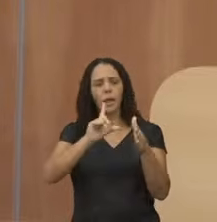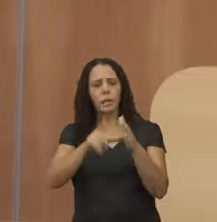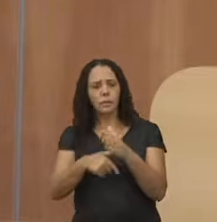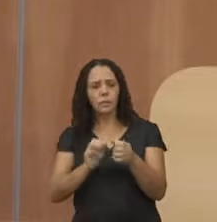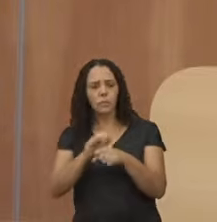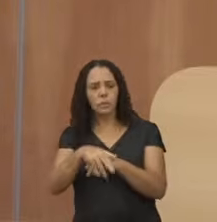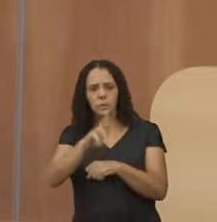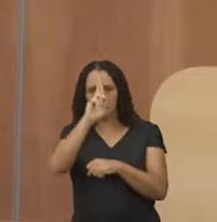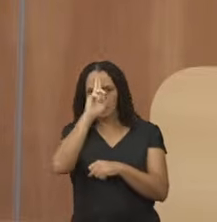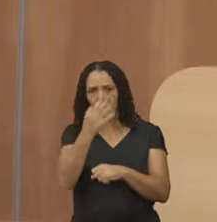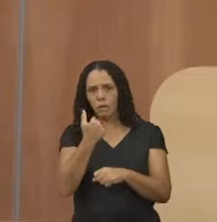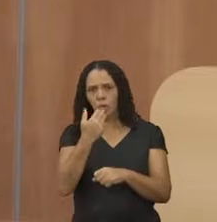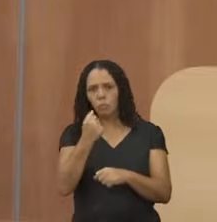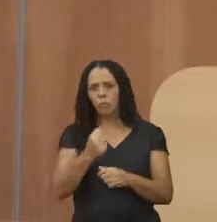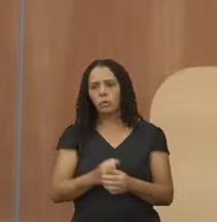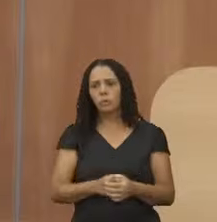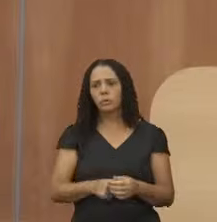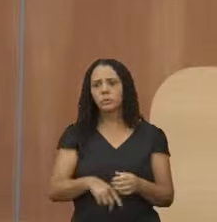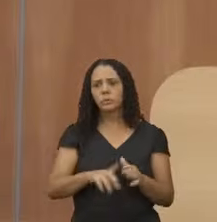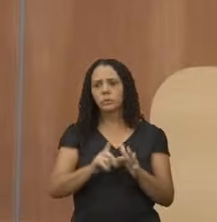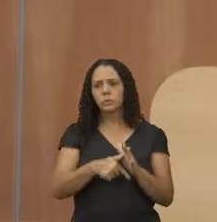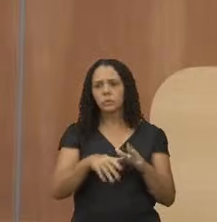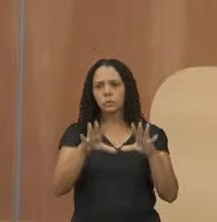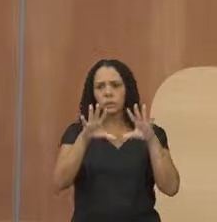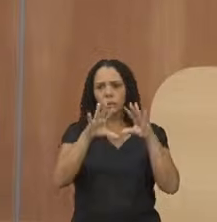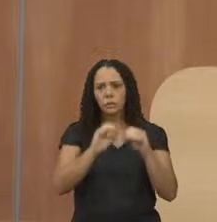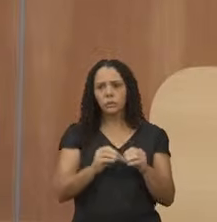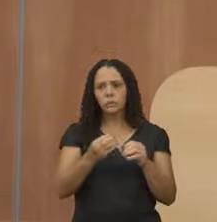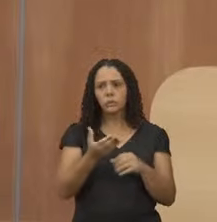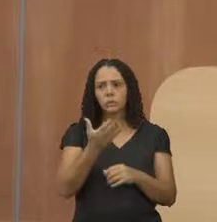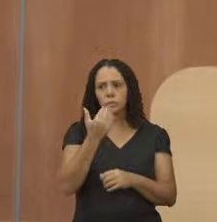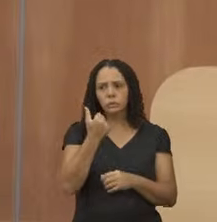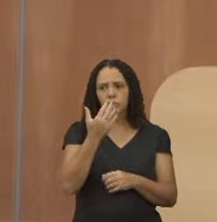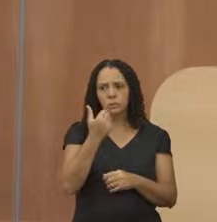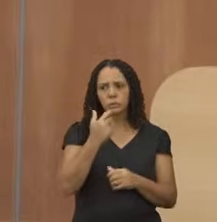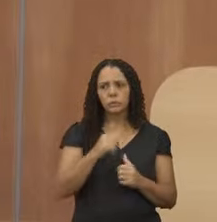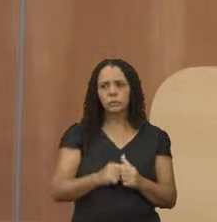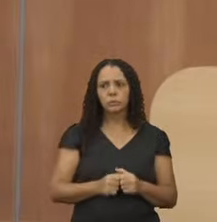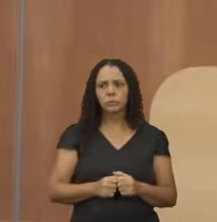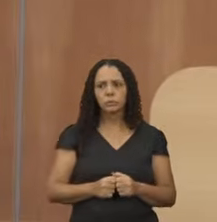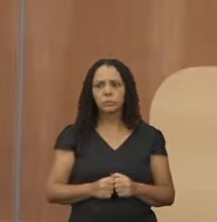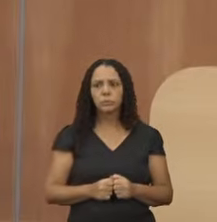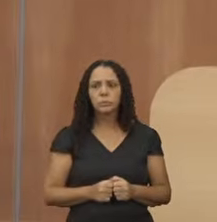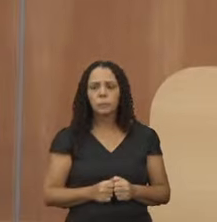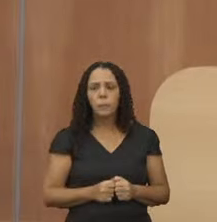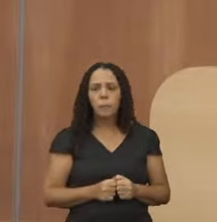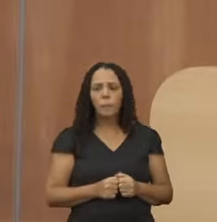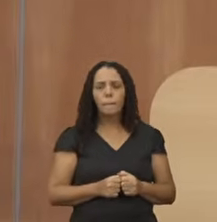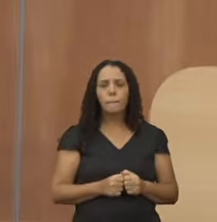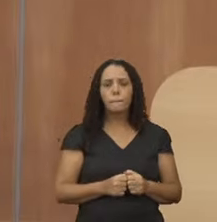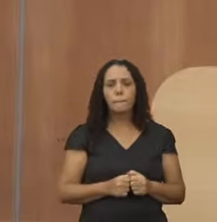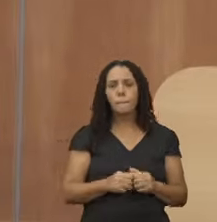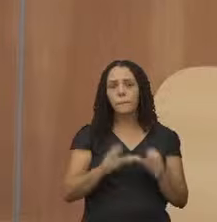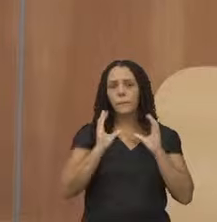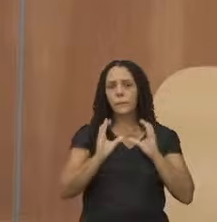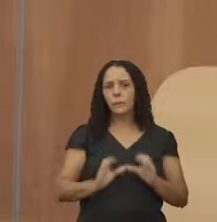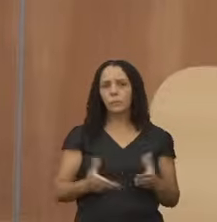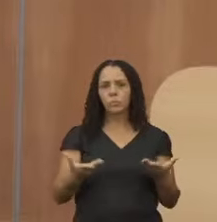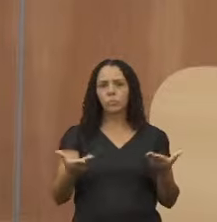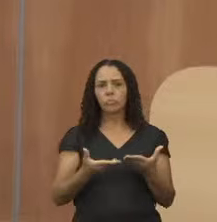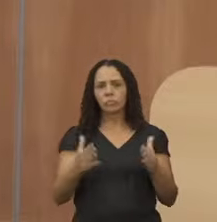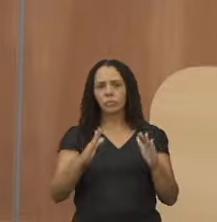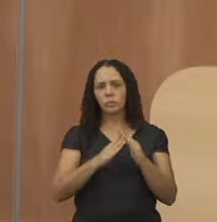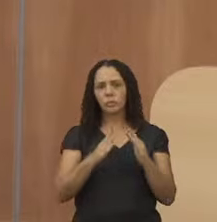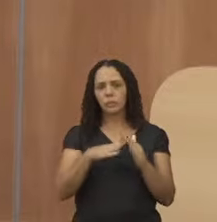ter sua casinha para morar, né, ter sua casinha para morar, que é importante. Um cidadão que hoje, ele mora